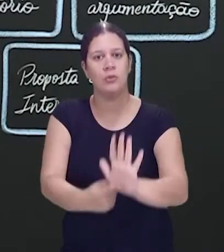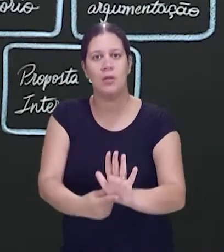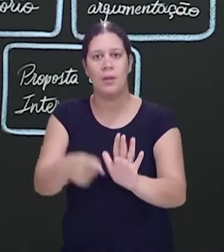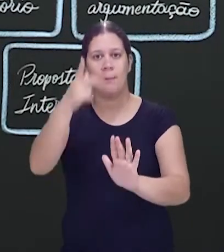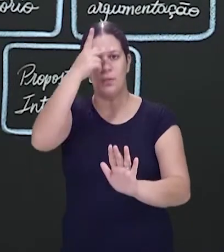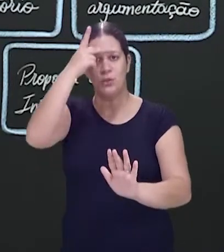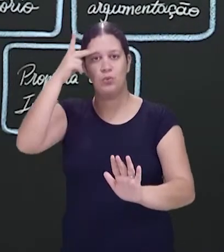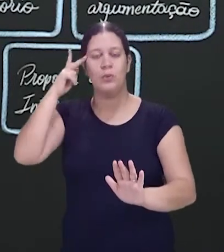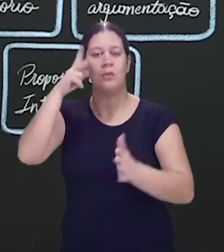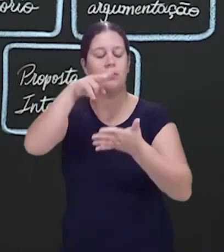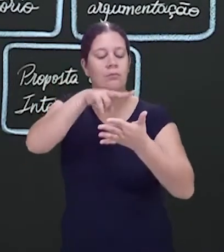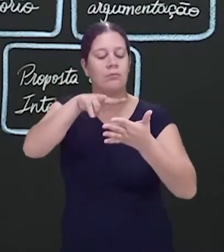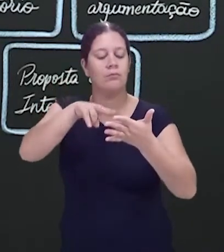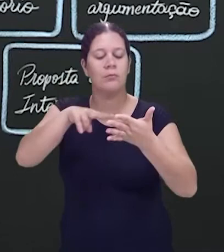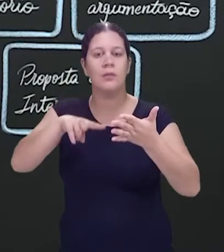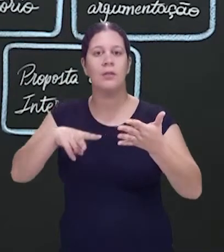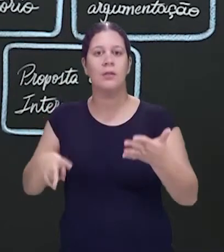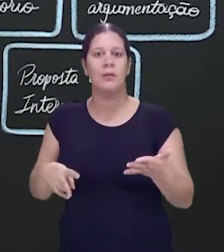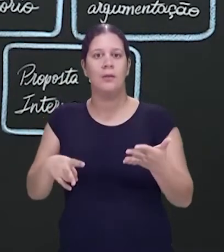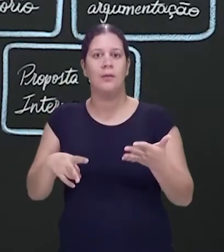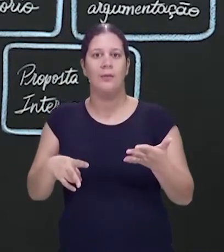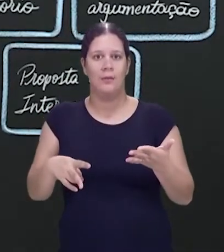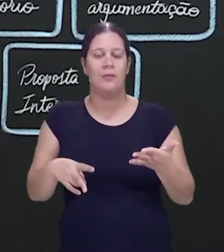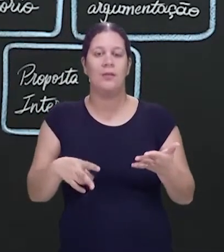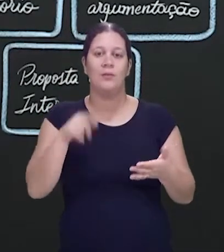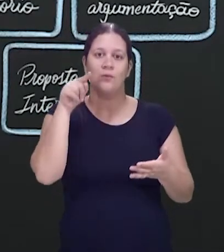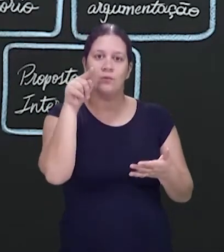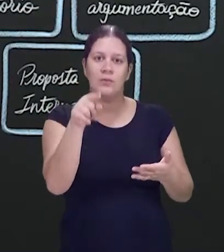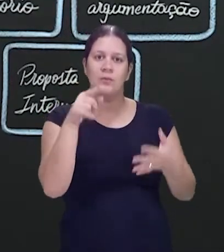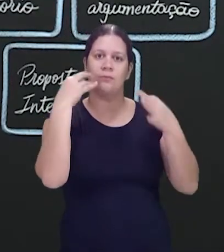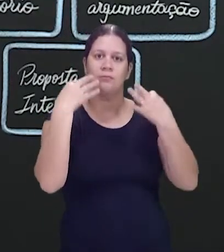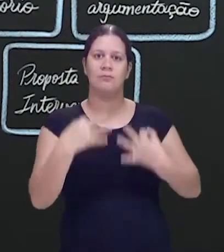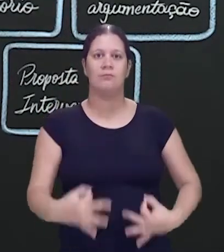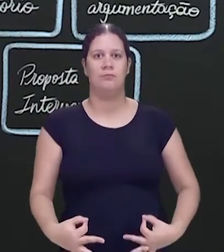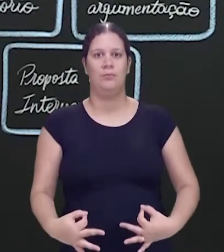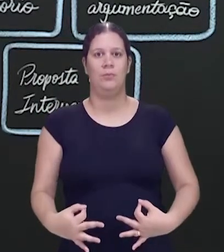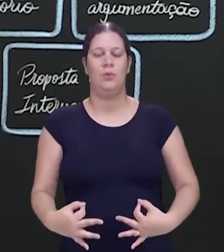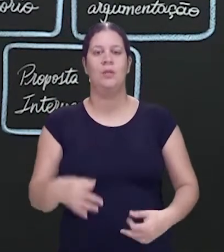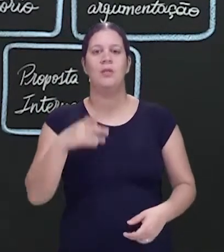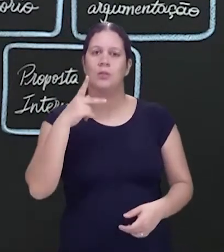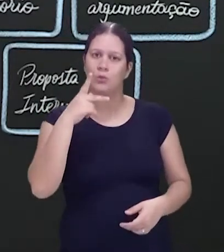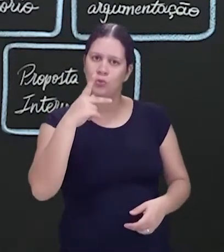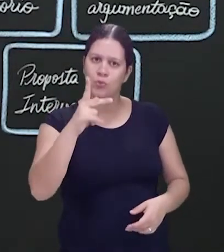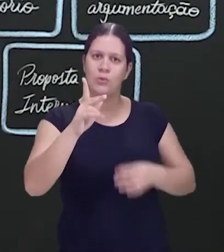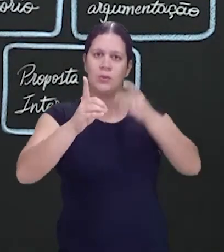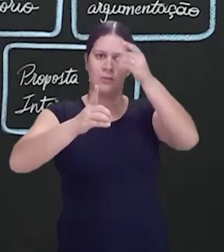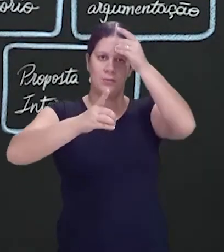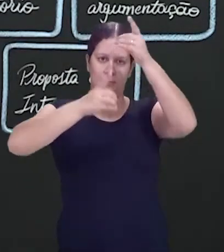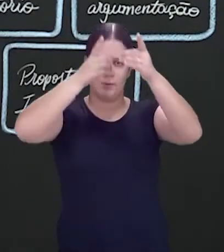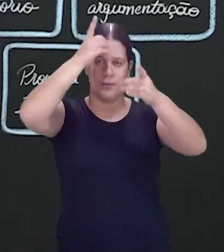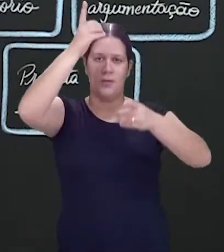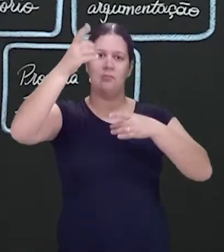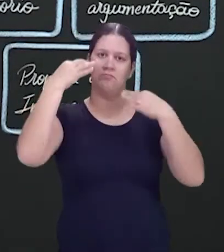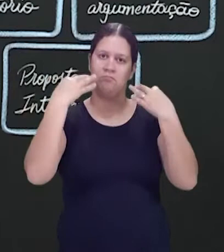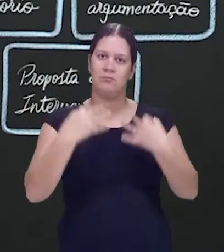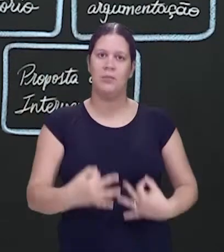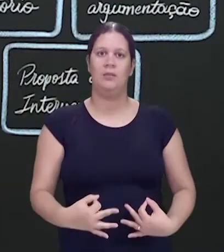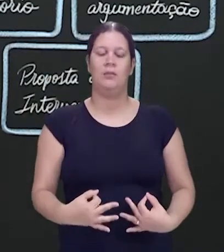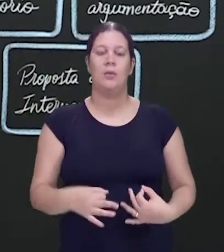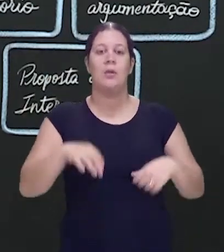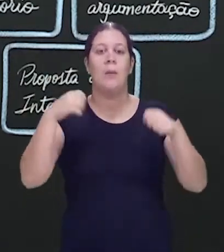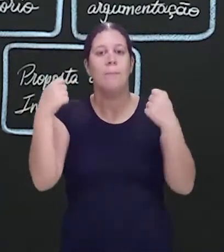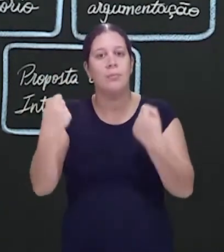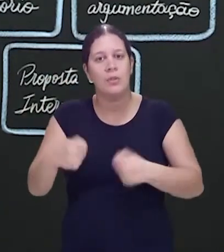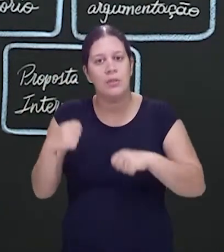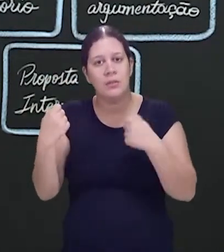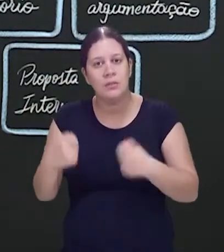de alguma forma até persuadi-lo, tentar convencê-lo mesmo que o que você está escrevendo, que a sua tese faz sentido. Para